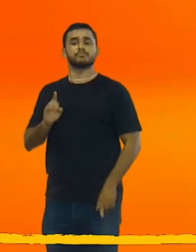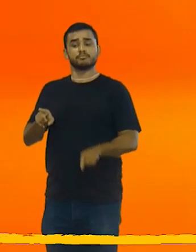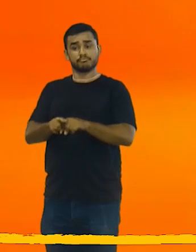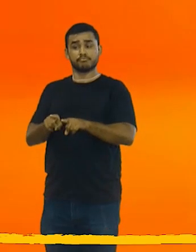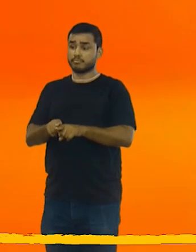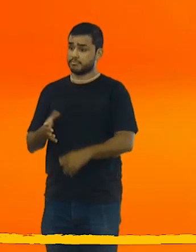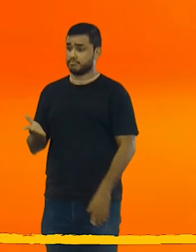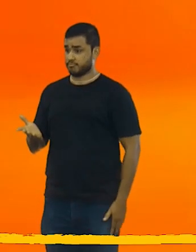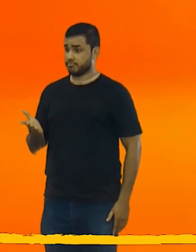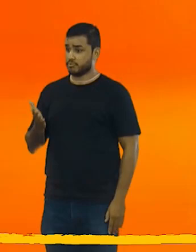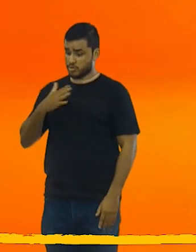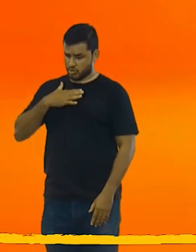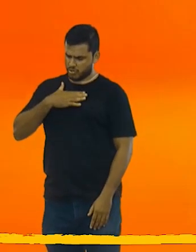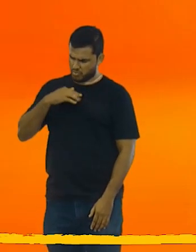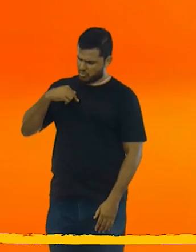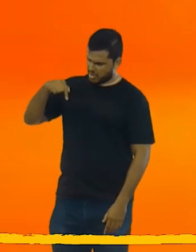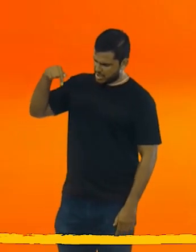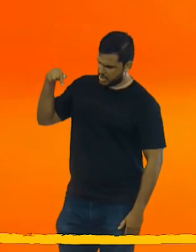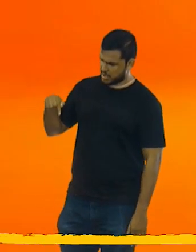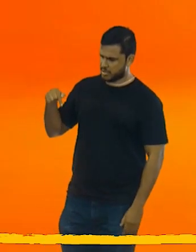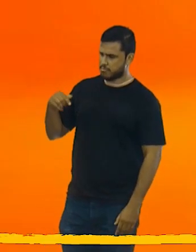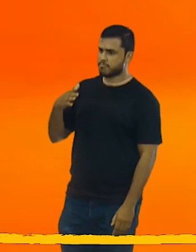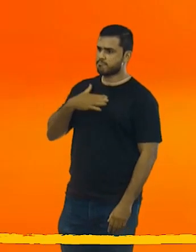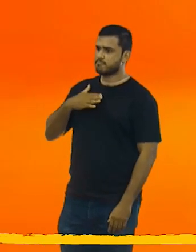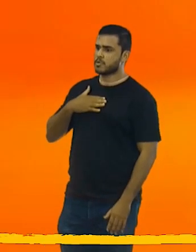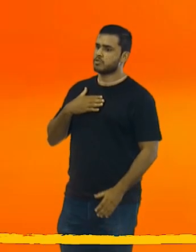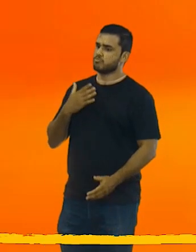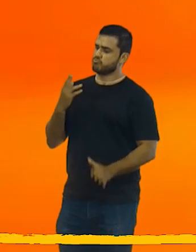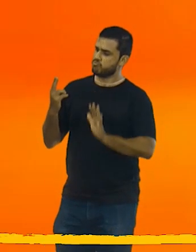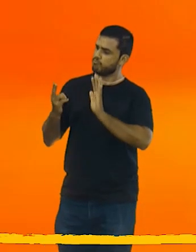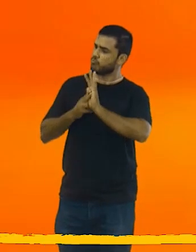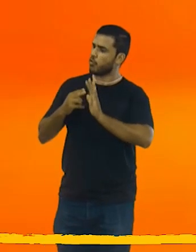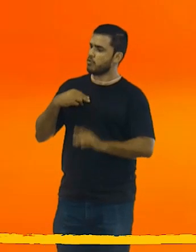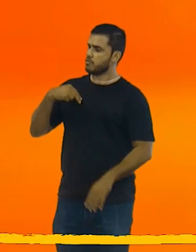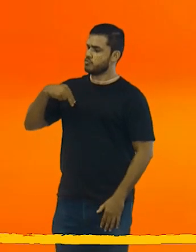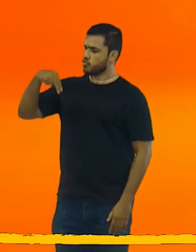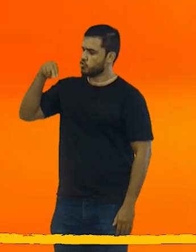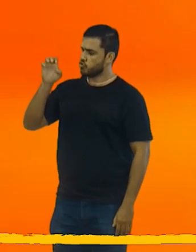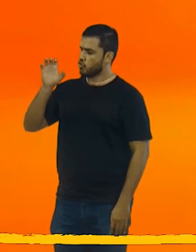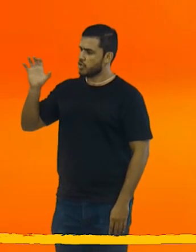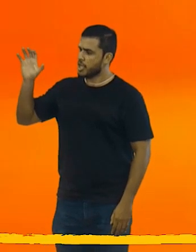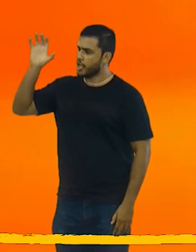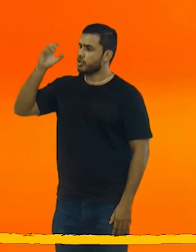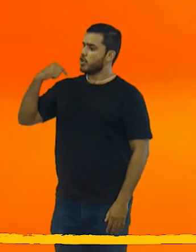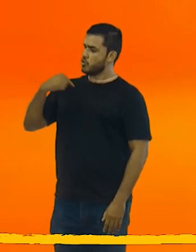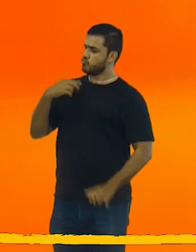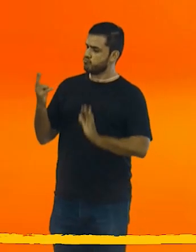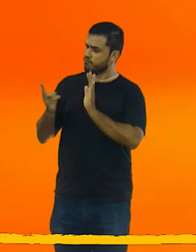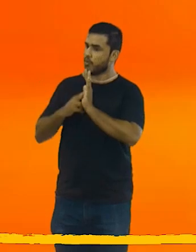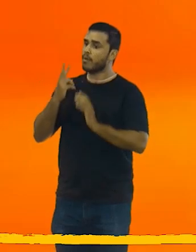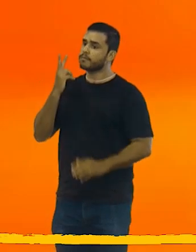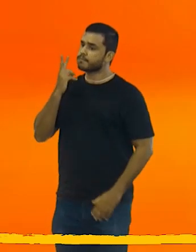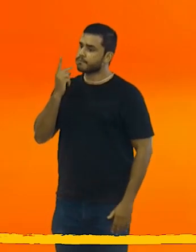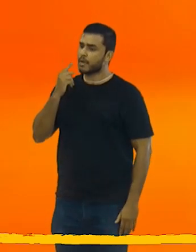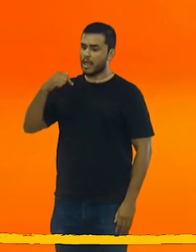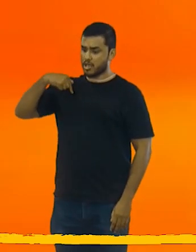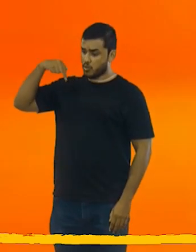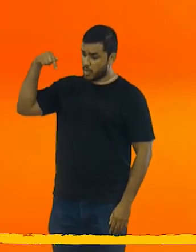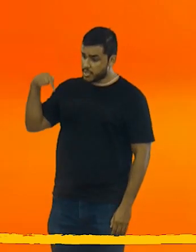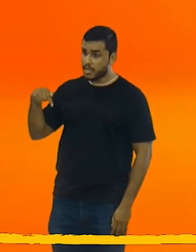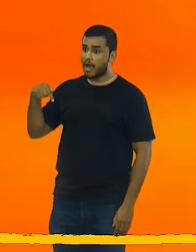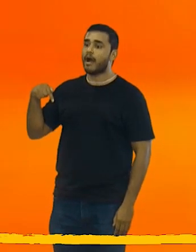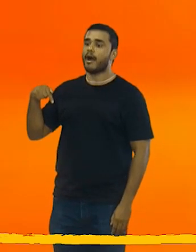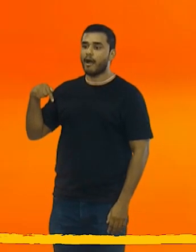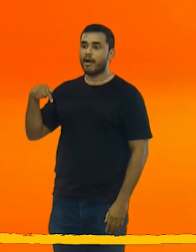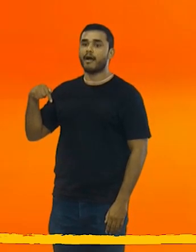entendermos quem nós somos, enquanto cearenses, enquanto nordestinos, enquanto brasileiros, a gente tem que ter essa